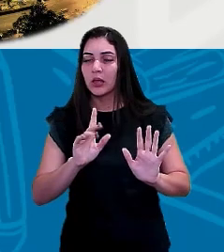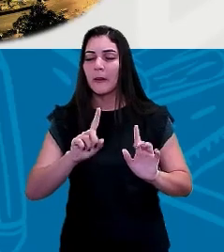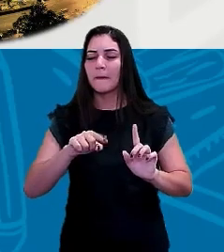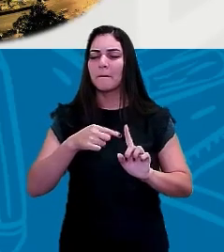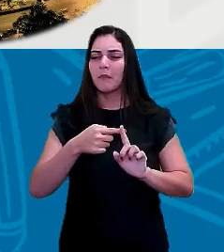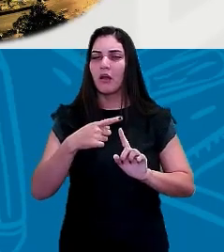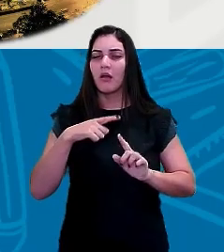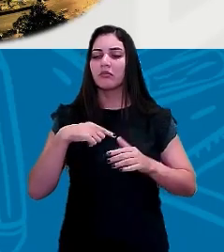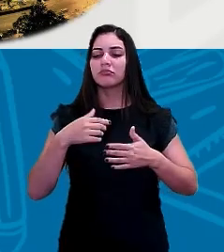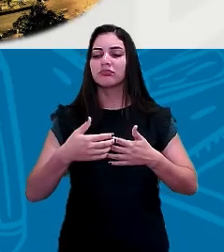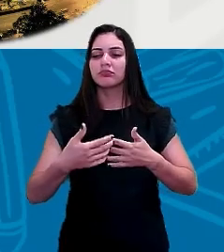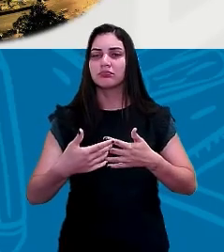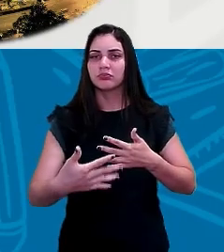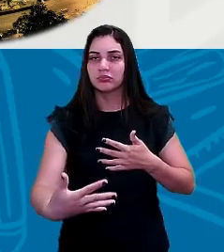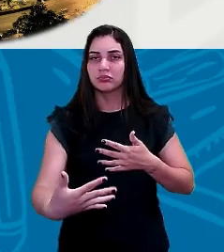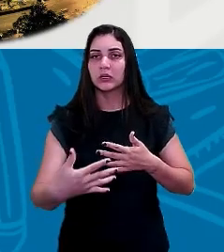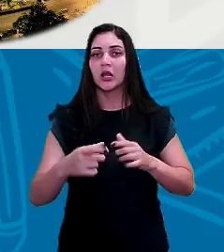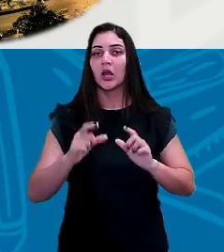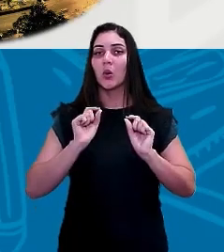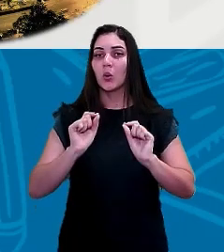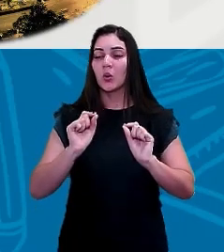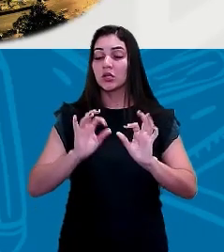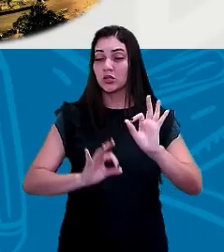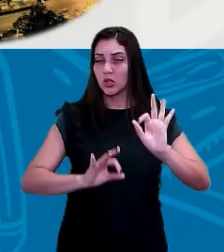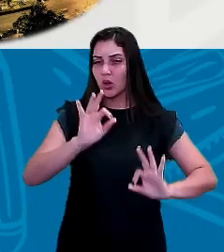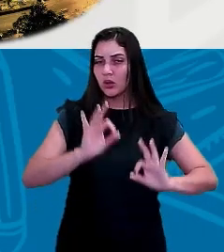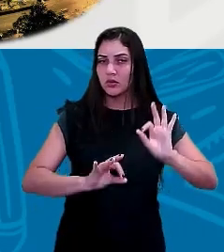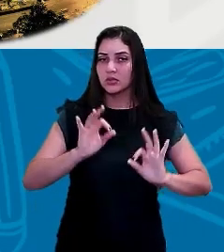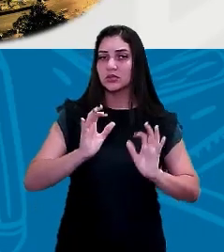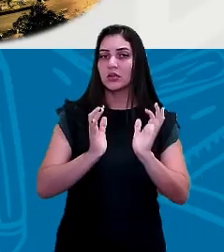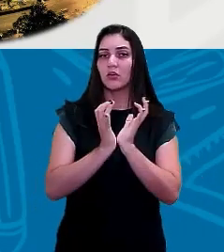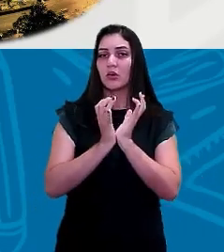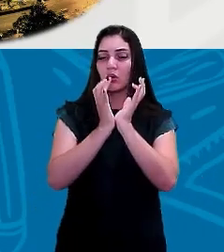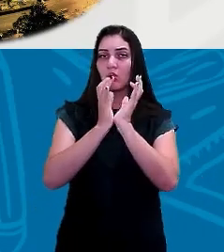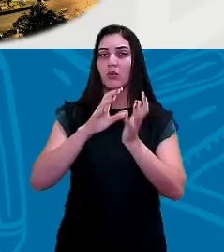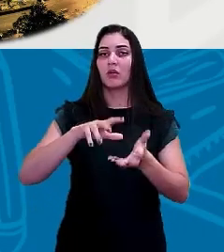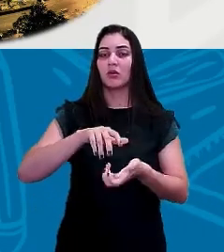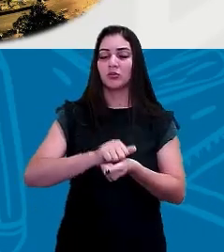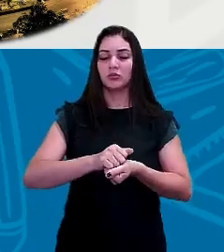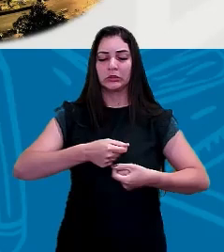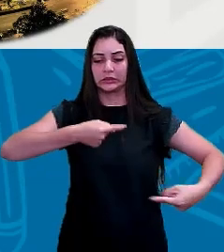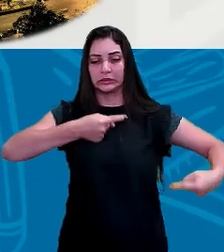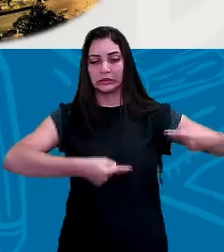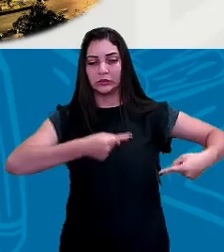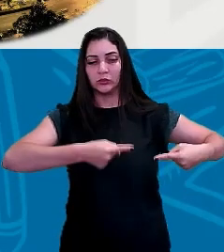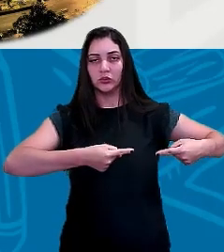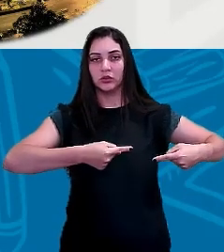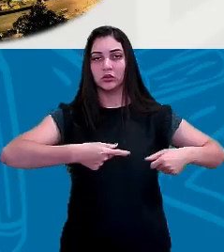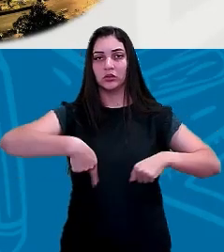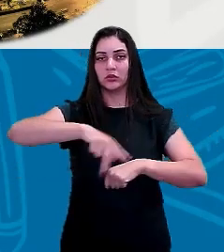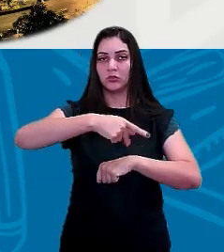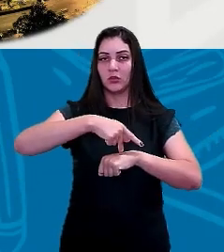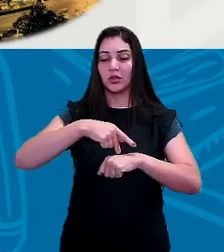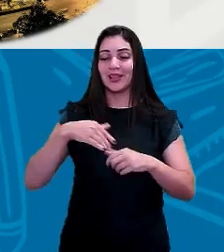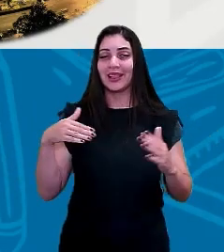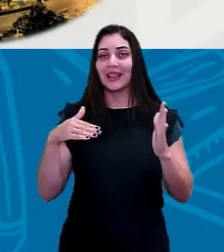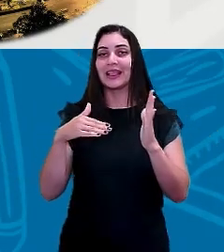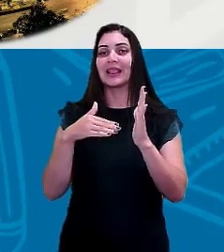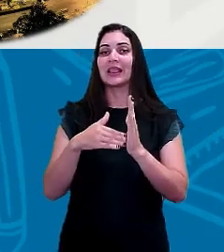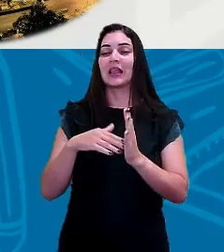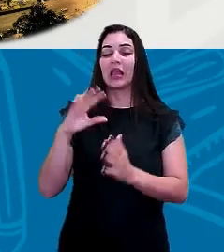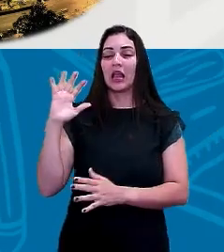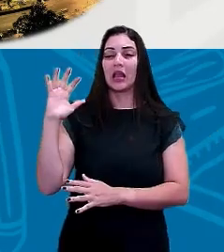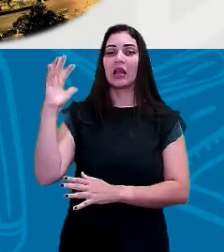longo. A ideia de se formar uma Copa do Mundo, de se formar uma disputa entre países, até a realização do evento, foi